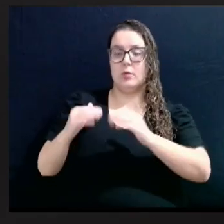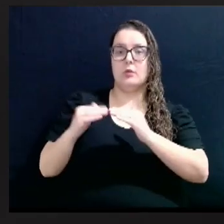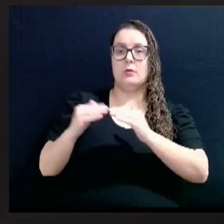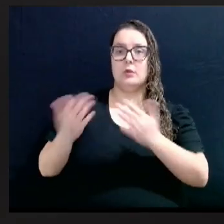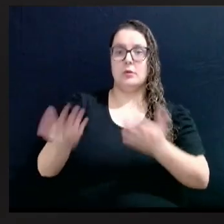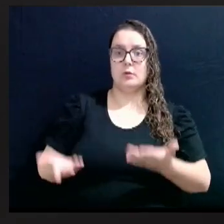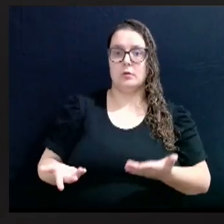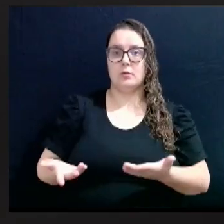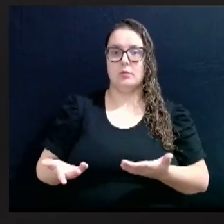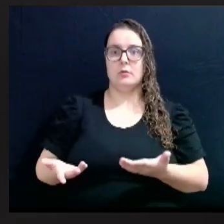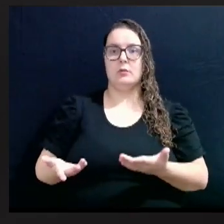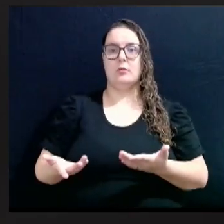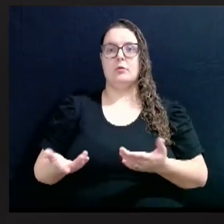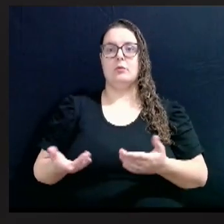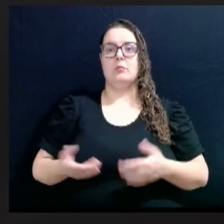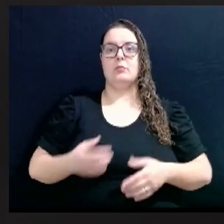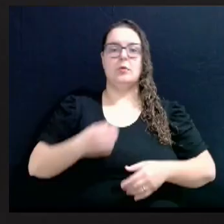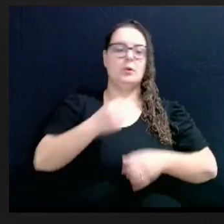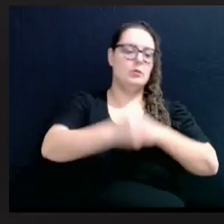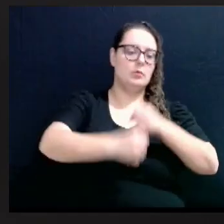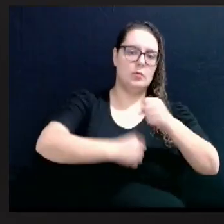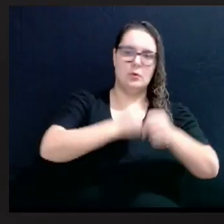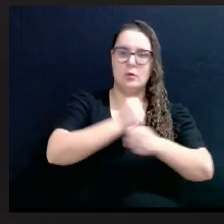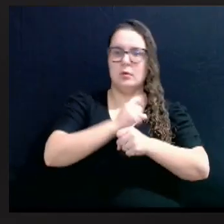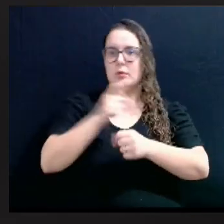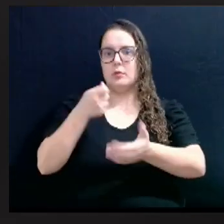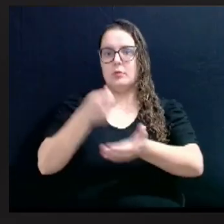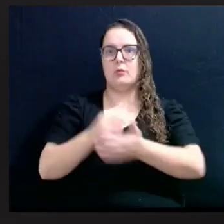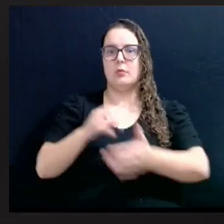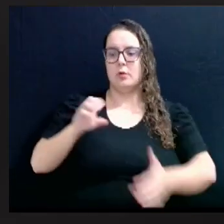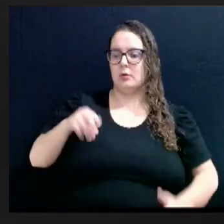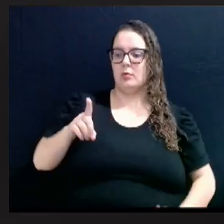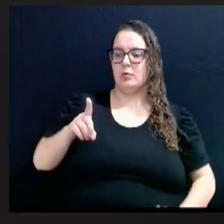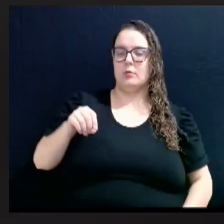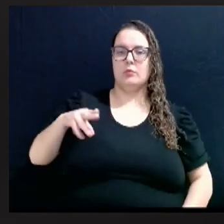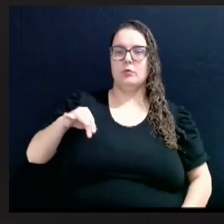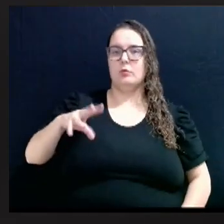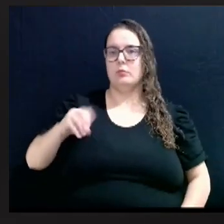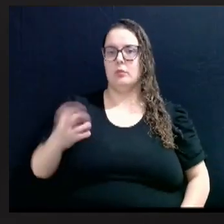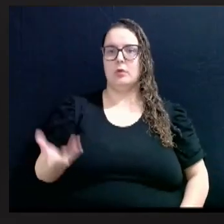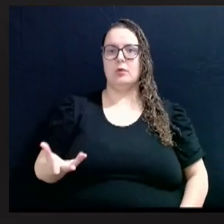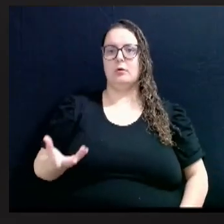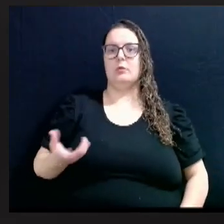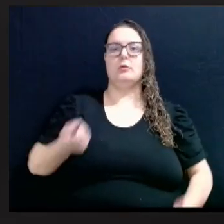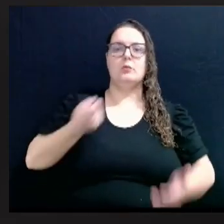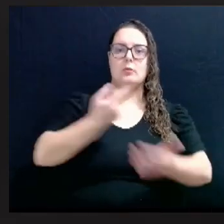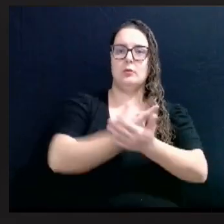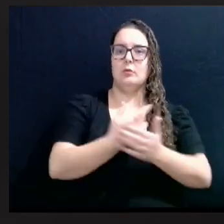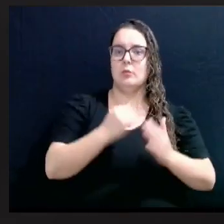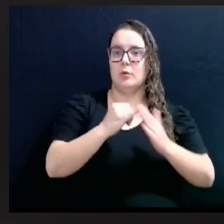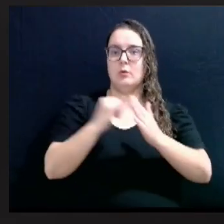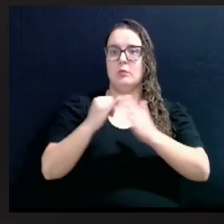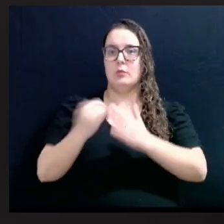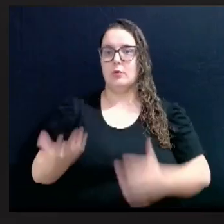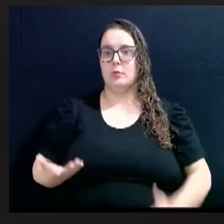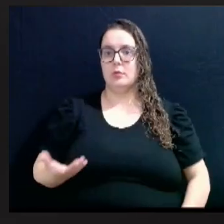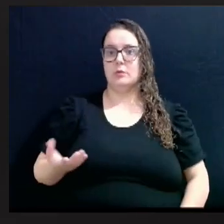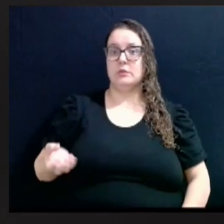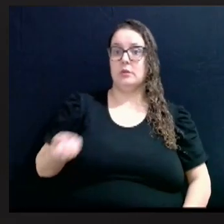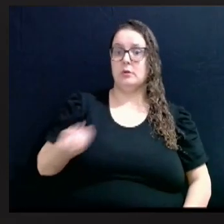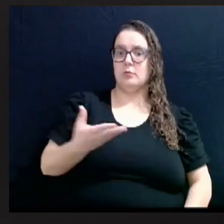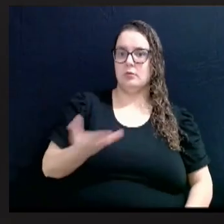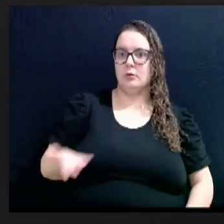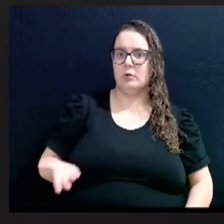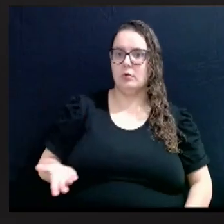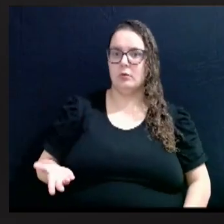fique um ano sem pagar o condomínio, comprar esse imóvel, se é um imóvel novo, já com a estruturinha,